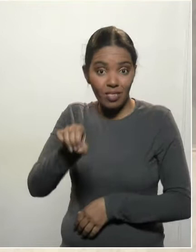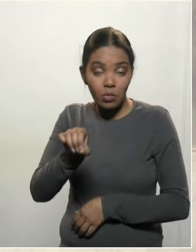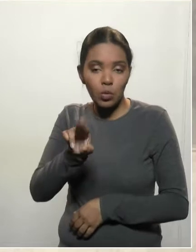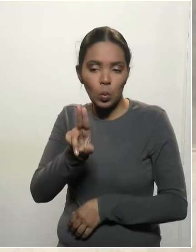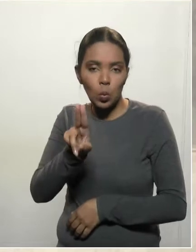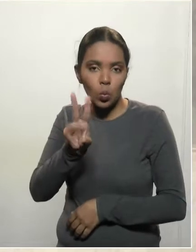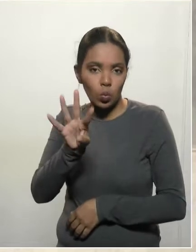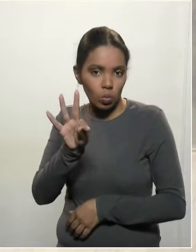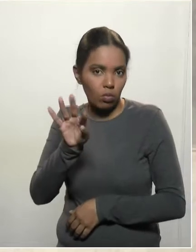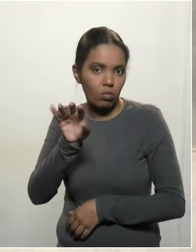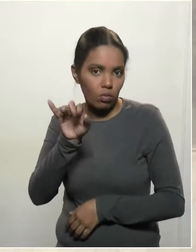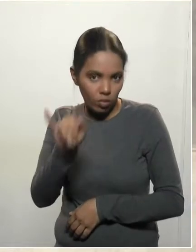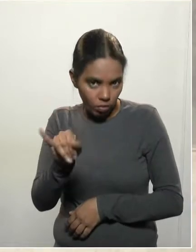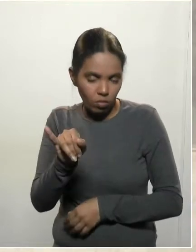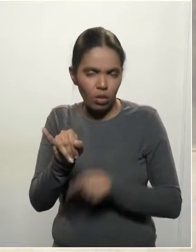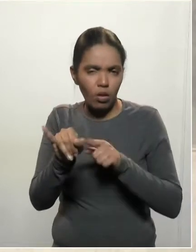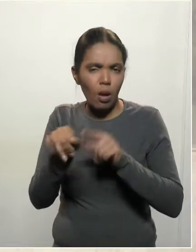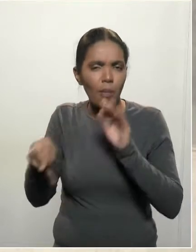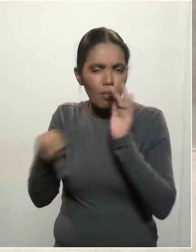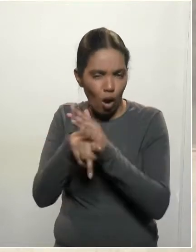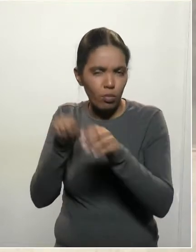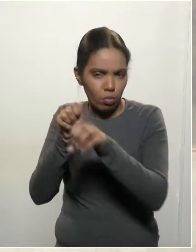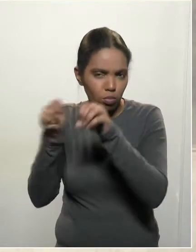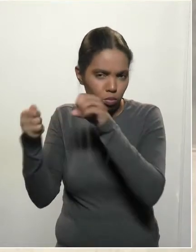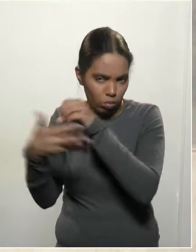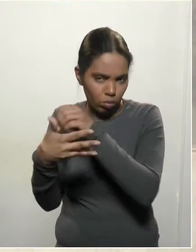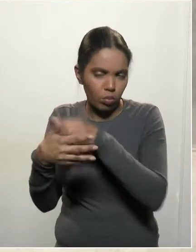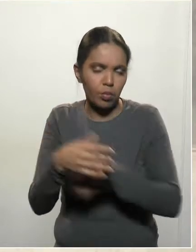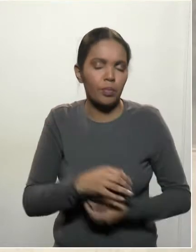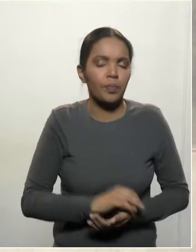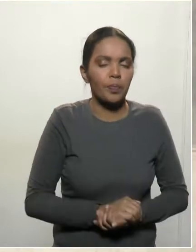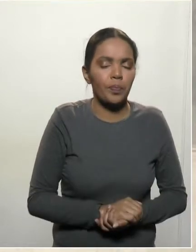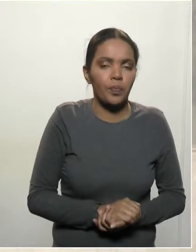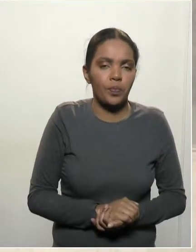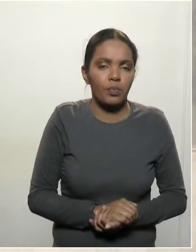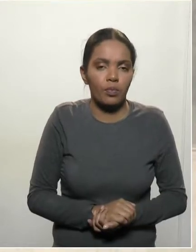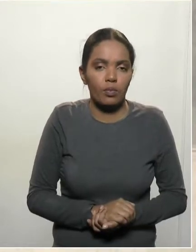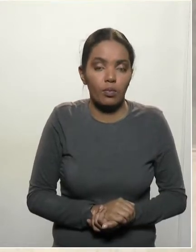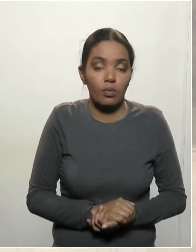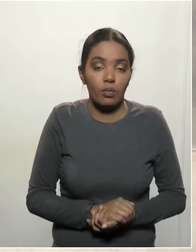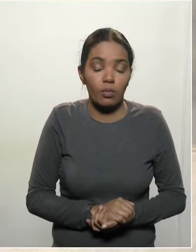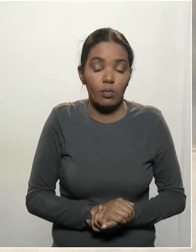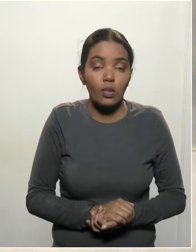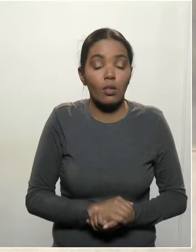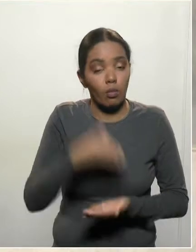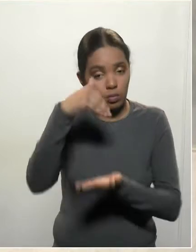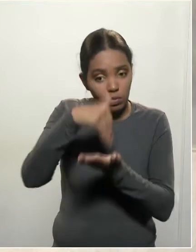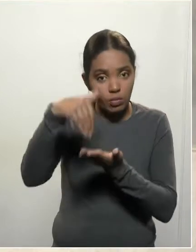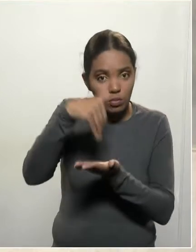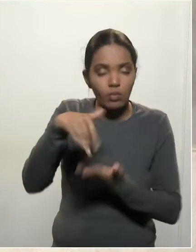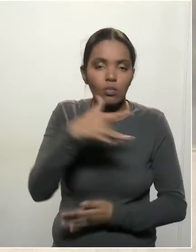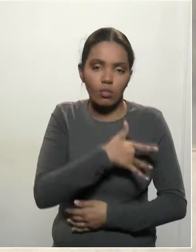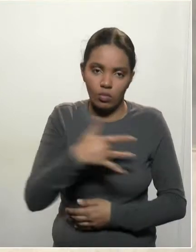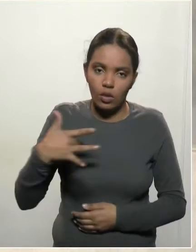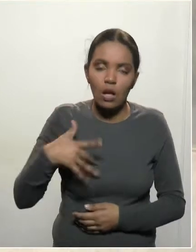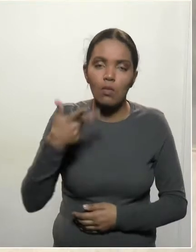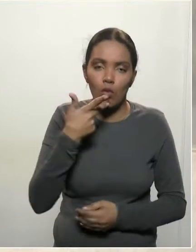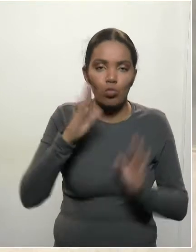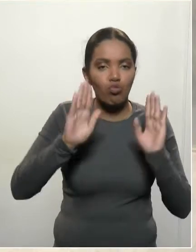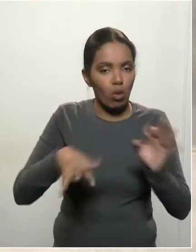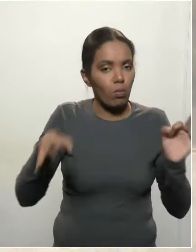intensiva destinados ao tratamento do novo coronavírus. E a SESA informa que publicou a resolução